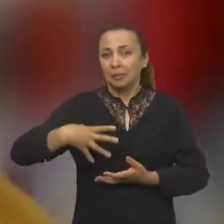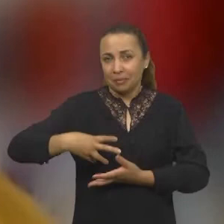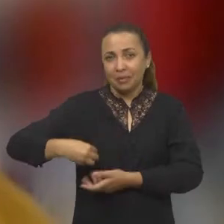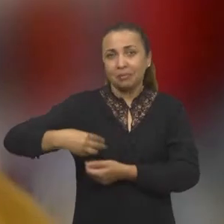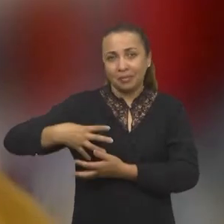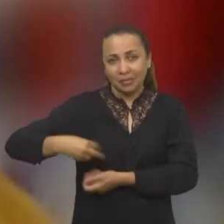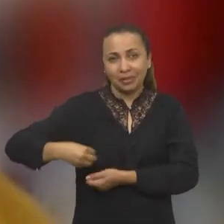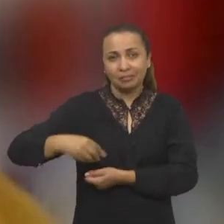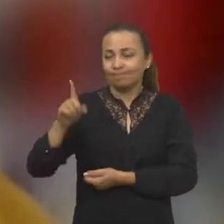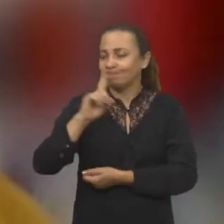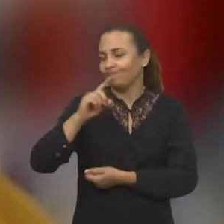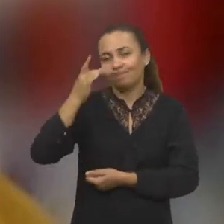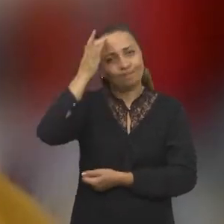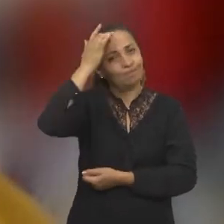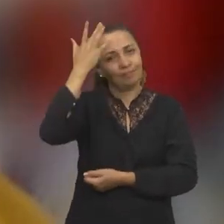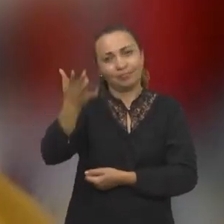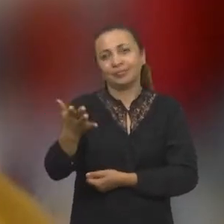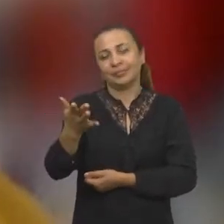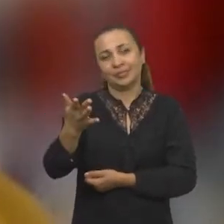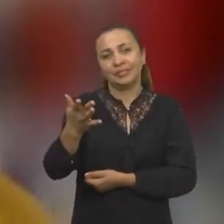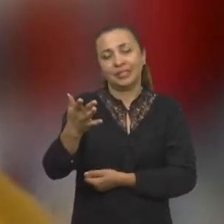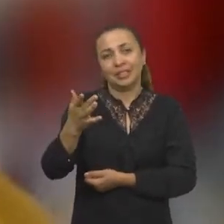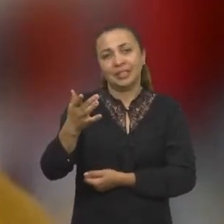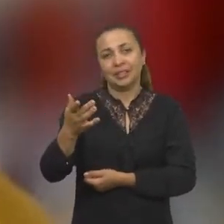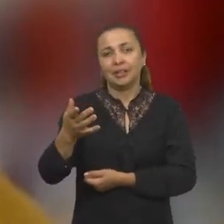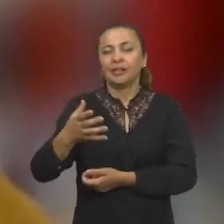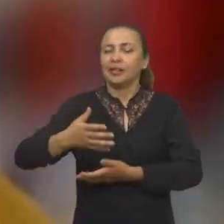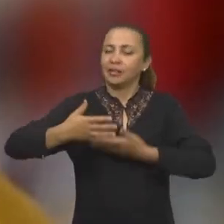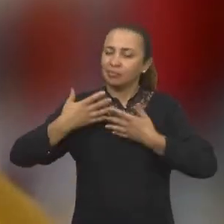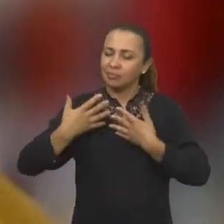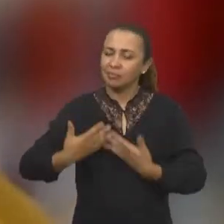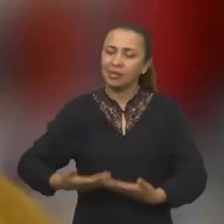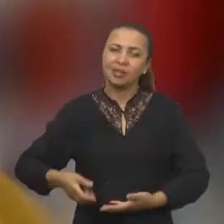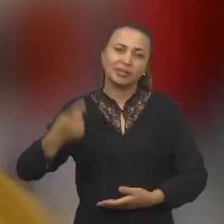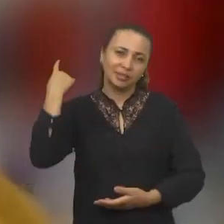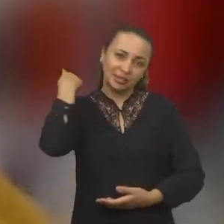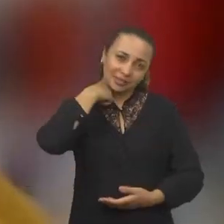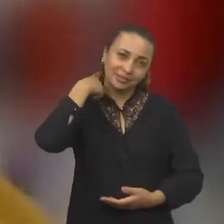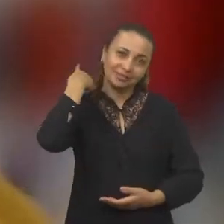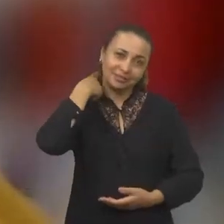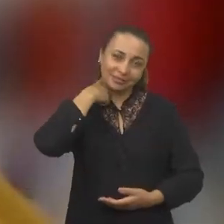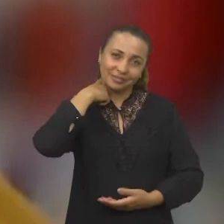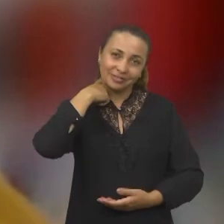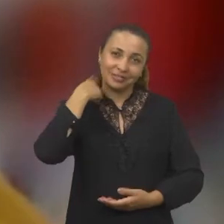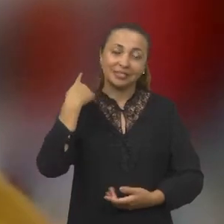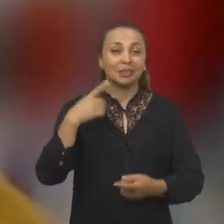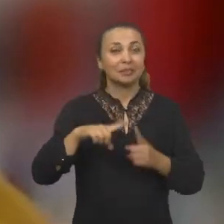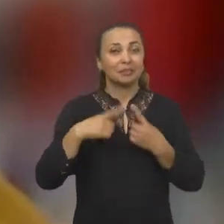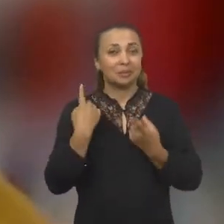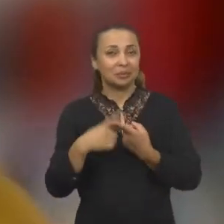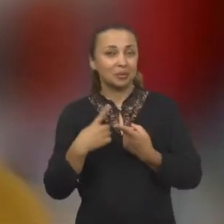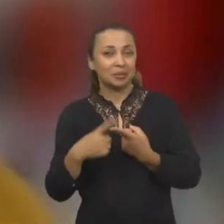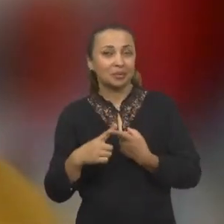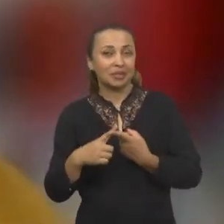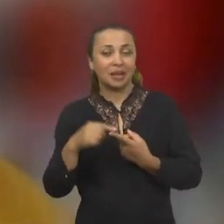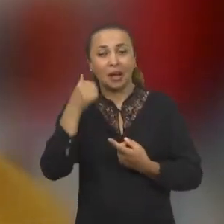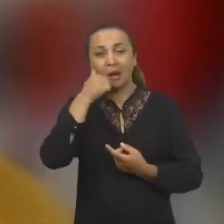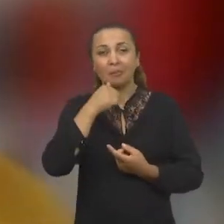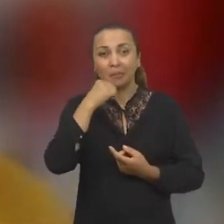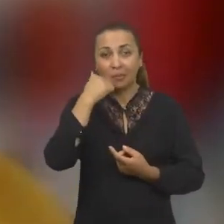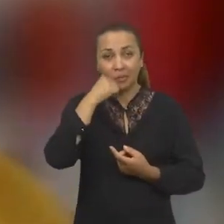né? Para poder dar suporte a ela para amamentar essa criança.